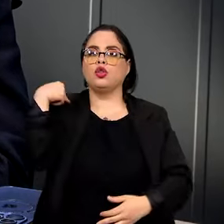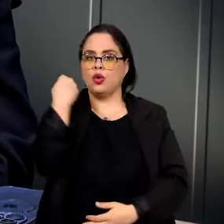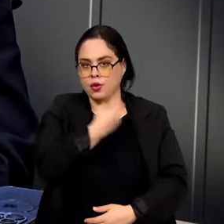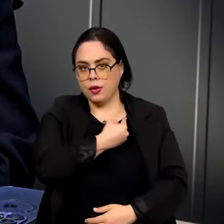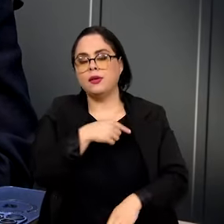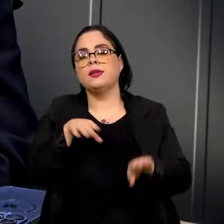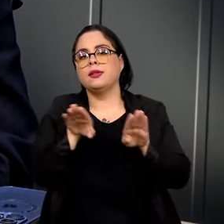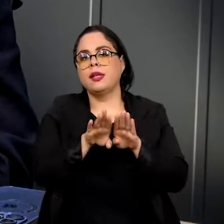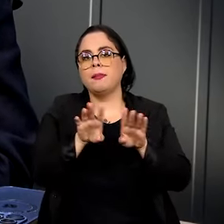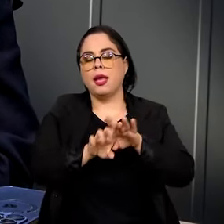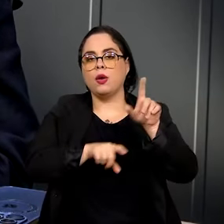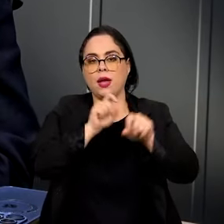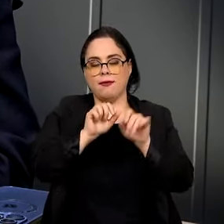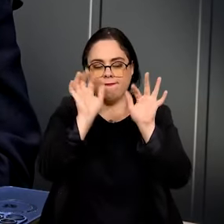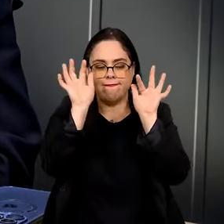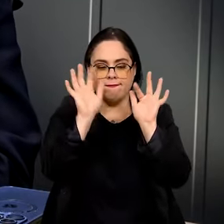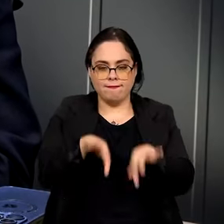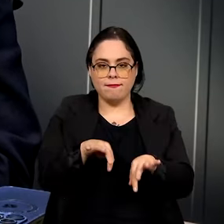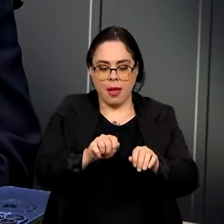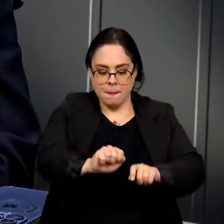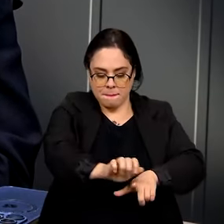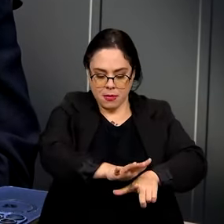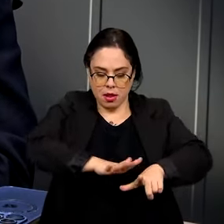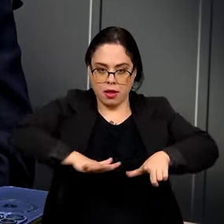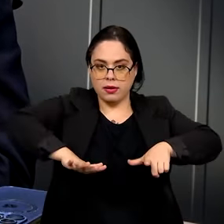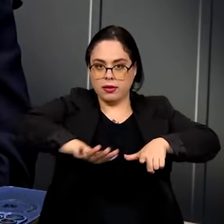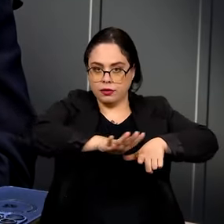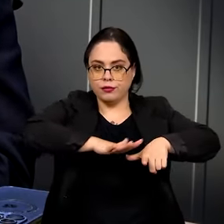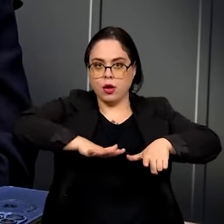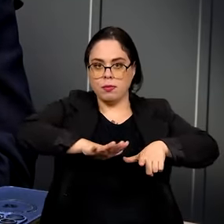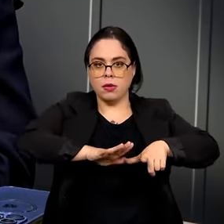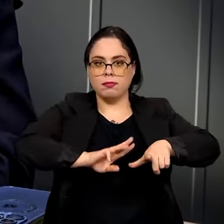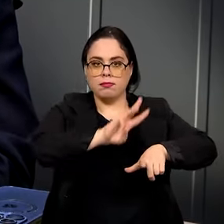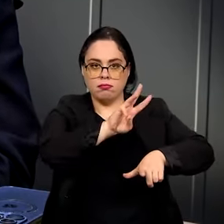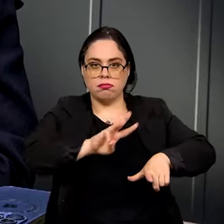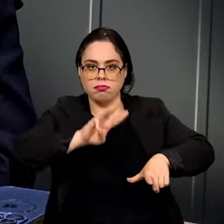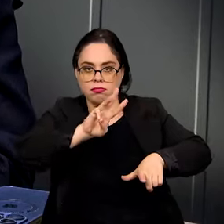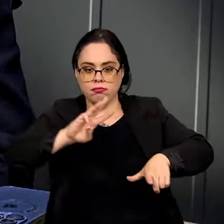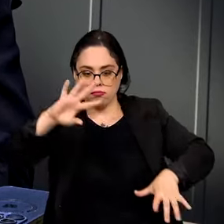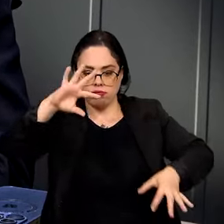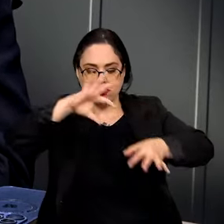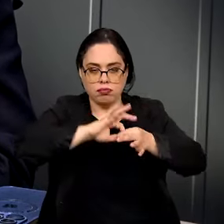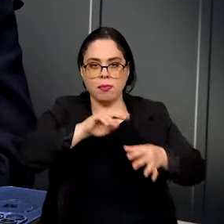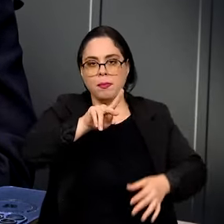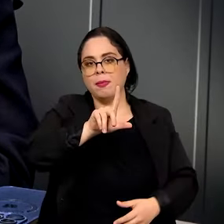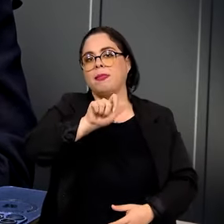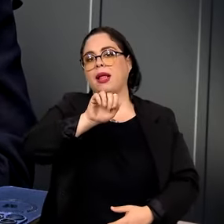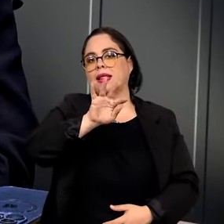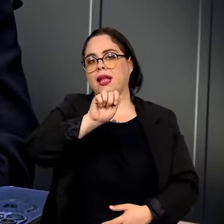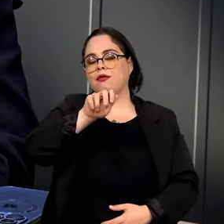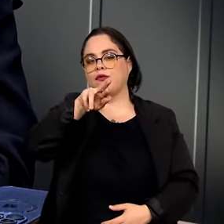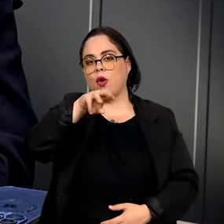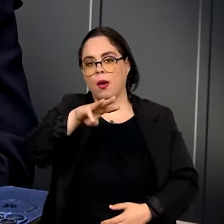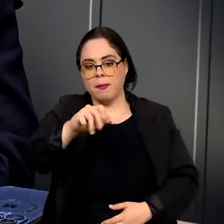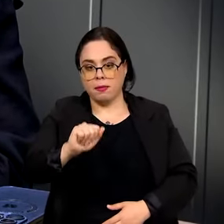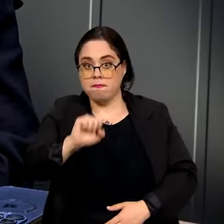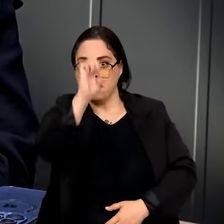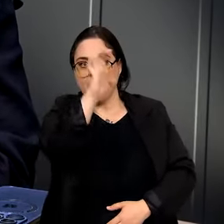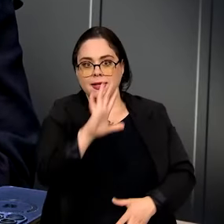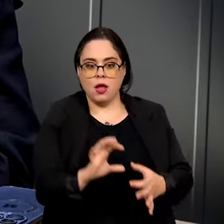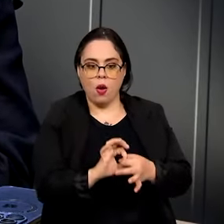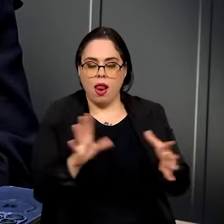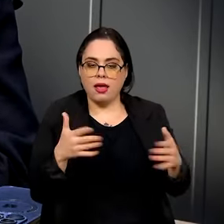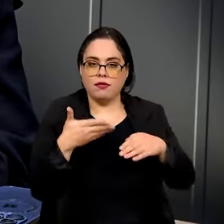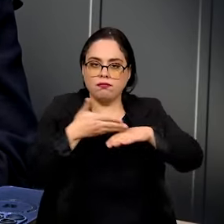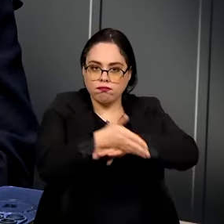a gente também está terminando uma plataforma em que nós vamos disponibilizar para todo o país onde as